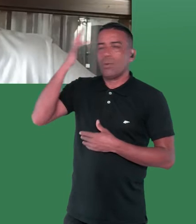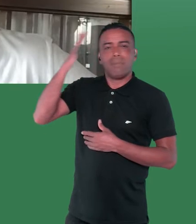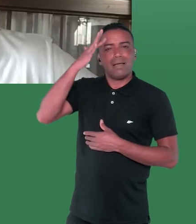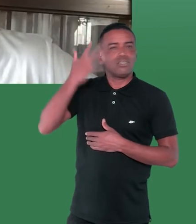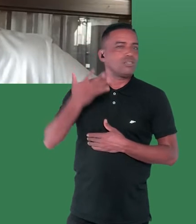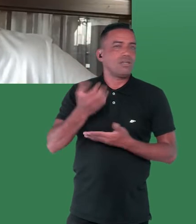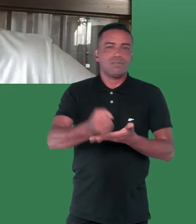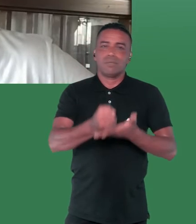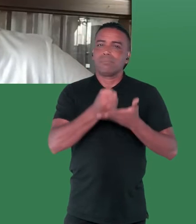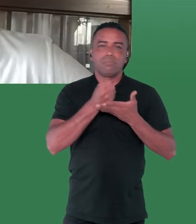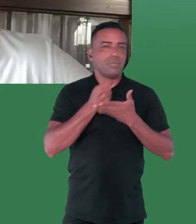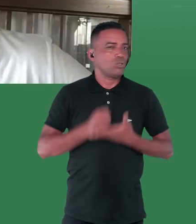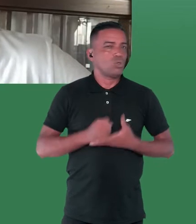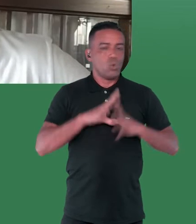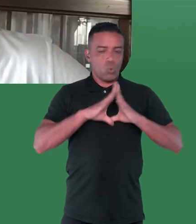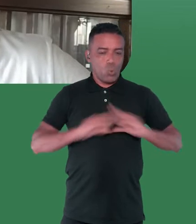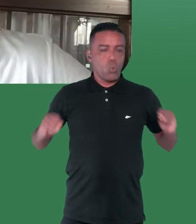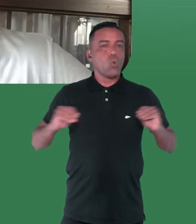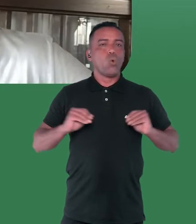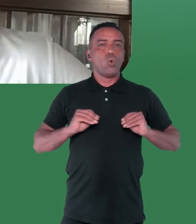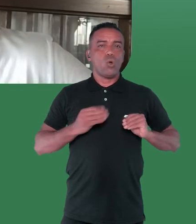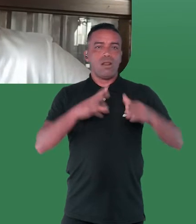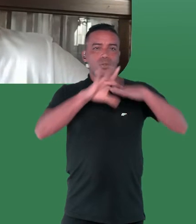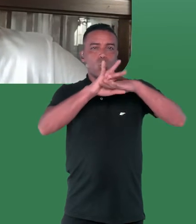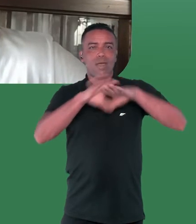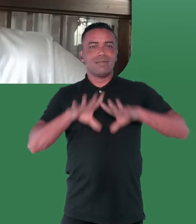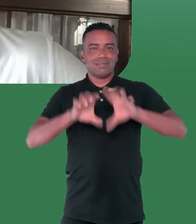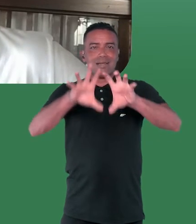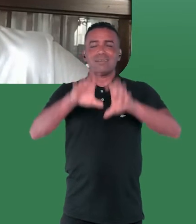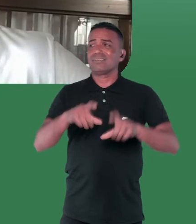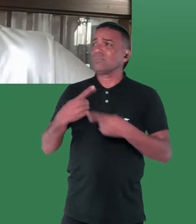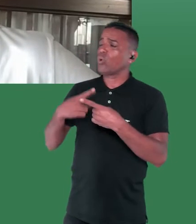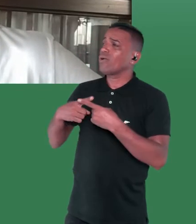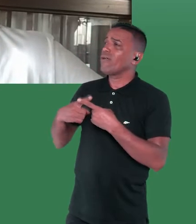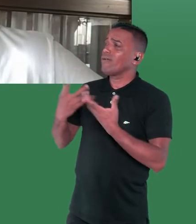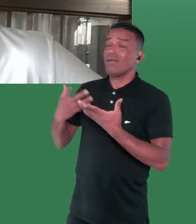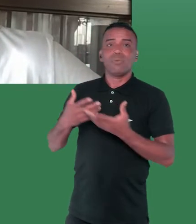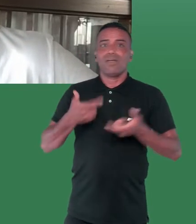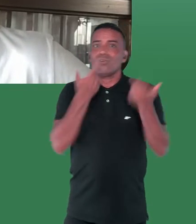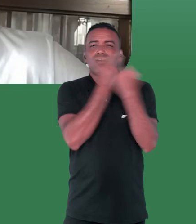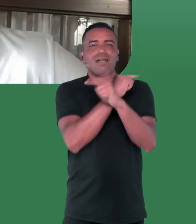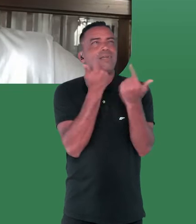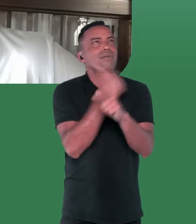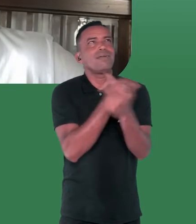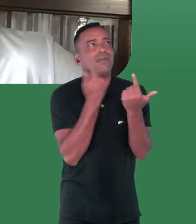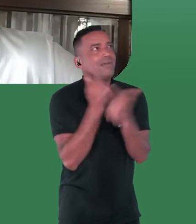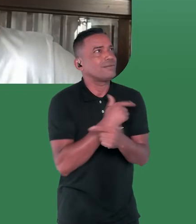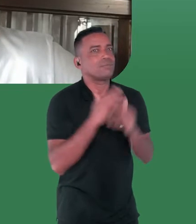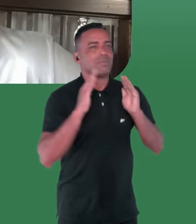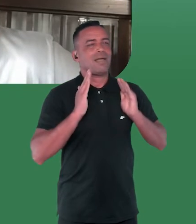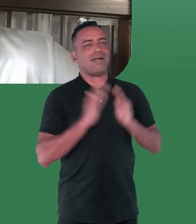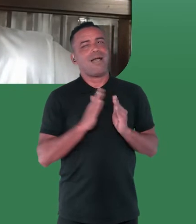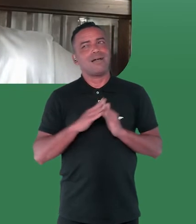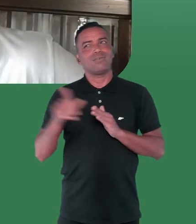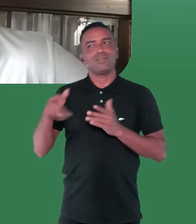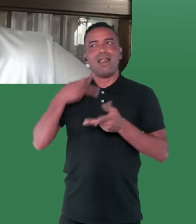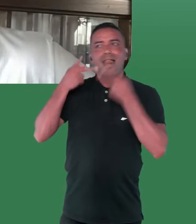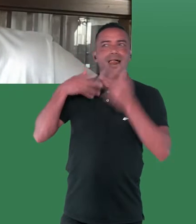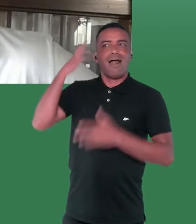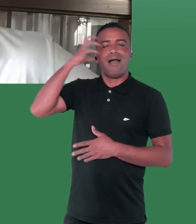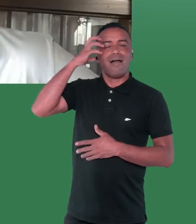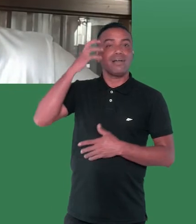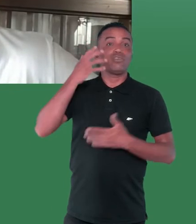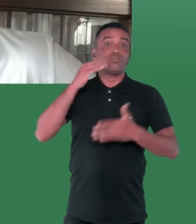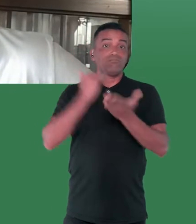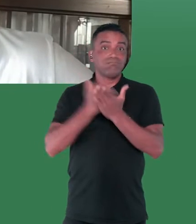tanto que você me ajudou na cura do meu câncer. Ah, por quê? Ah, porque eu dou umas risadas boas com você lá em casa e tal, e eu fui